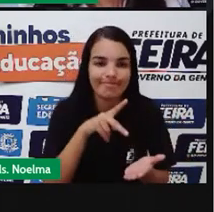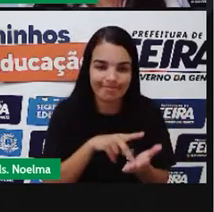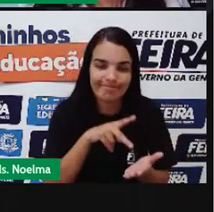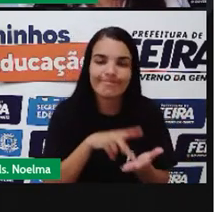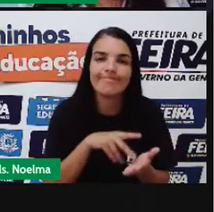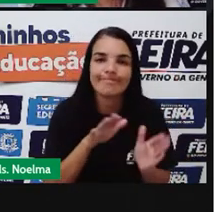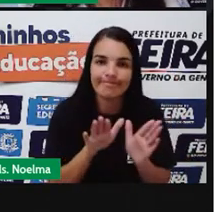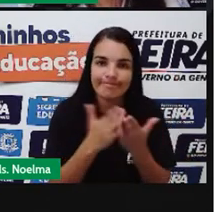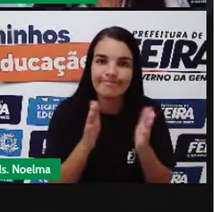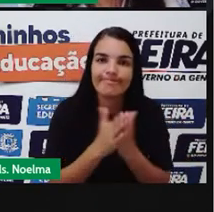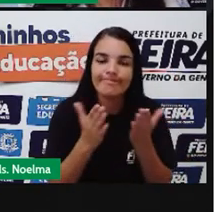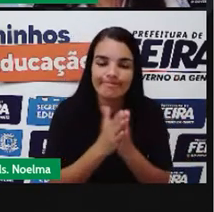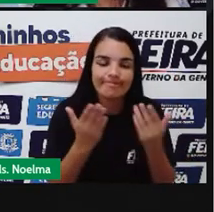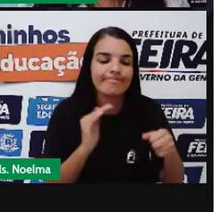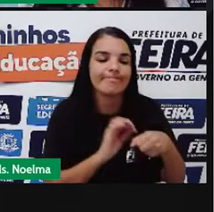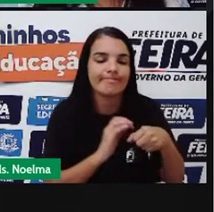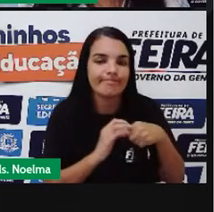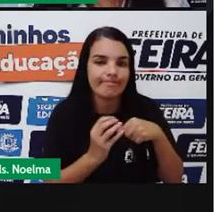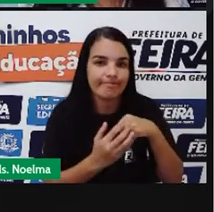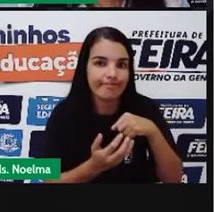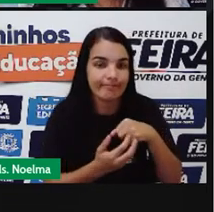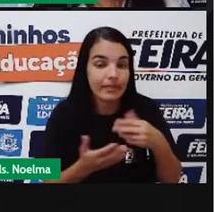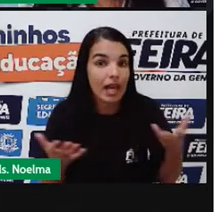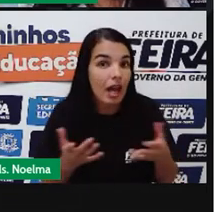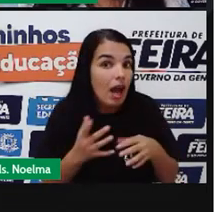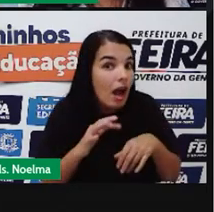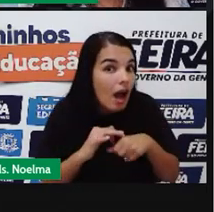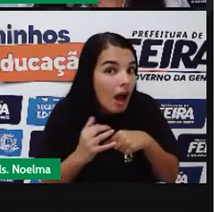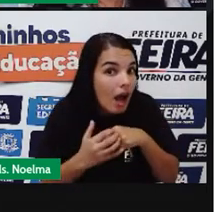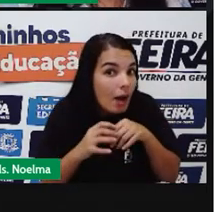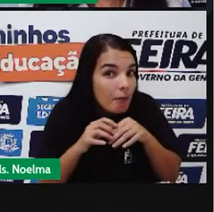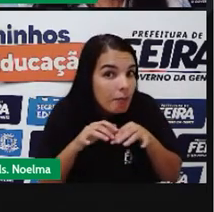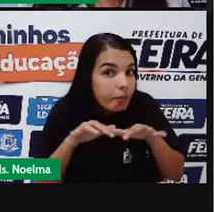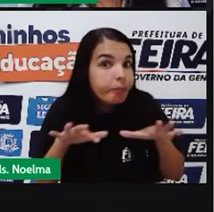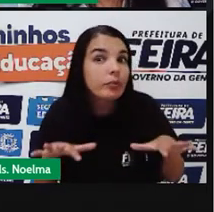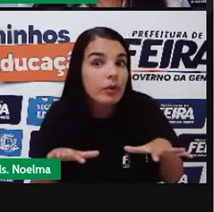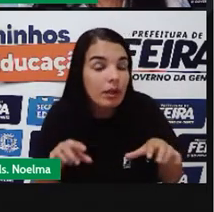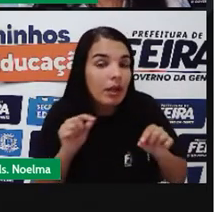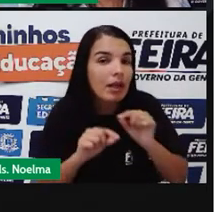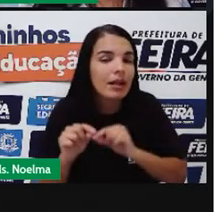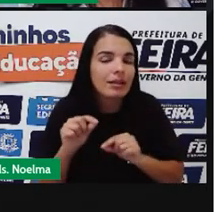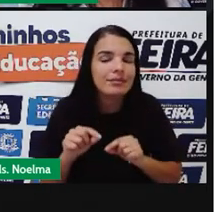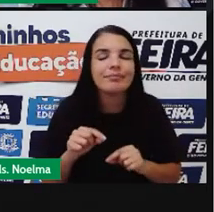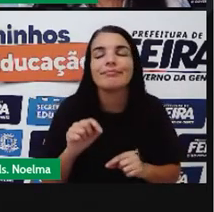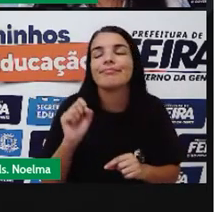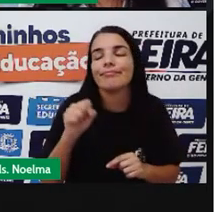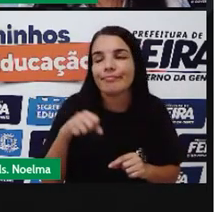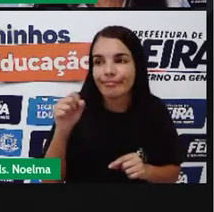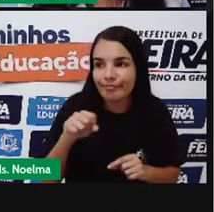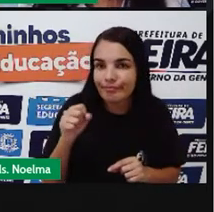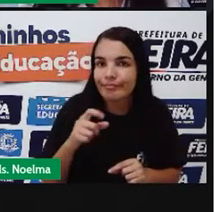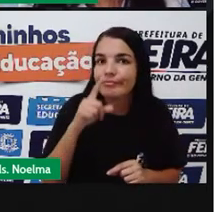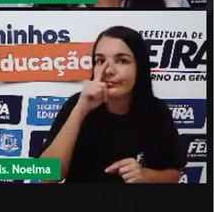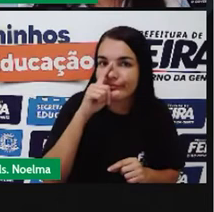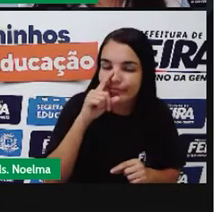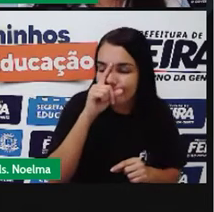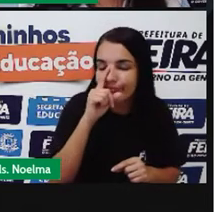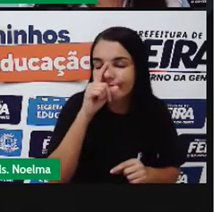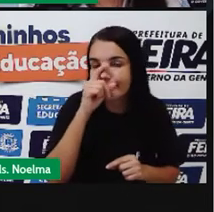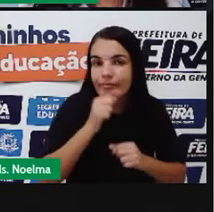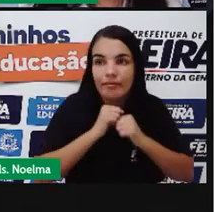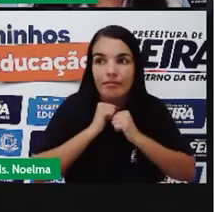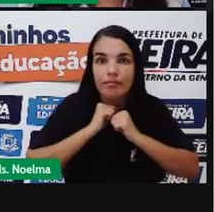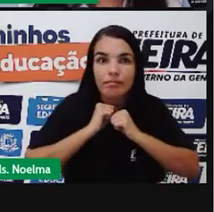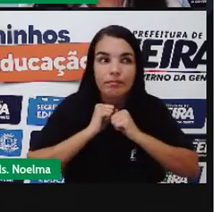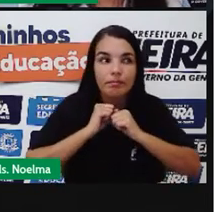né? Onde falta água. E nesse período de pandemia, então, foi uma situação que foi bem alarmante,